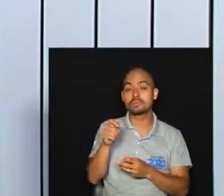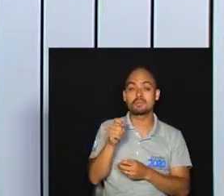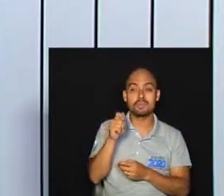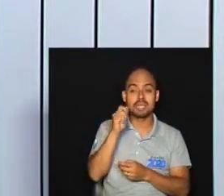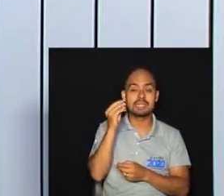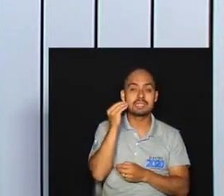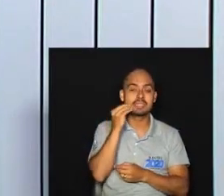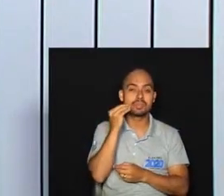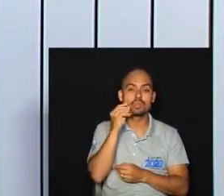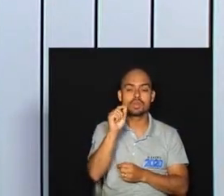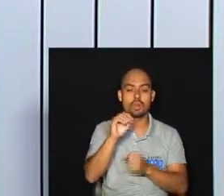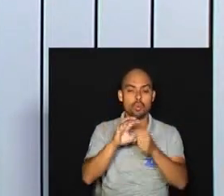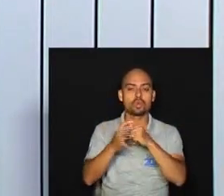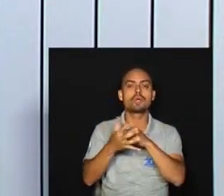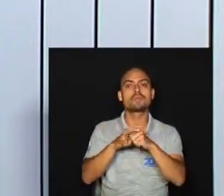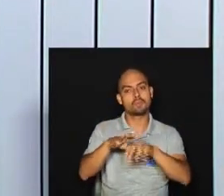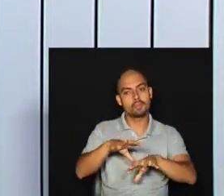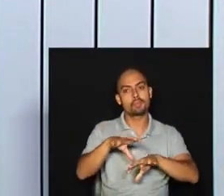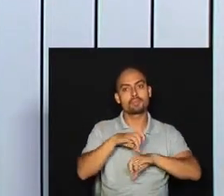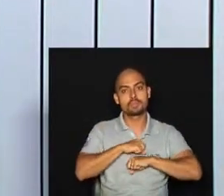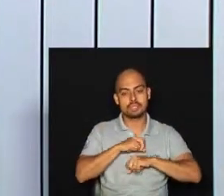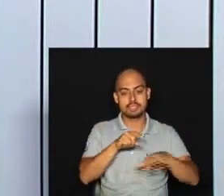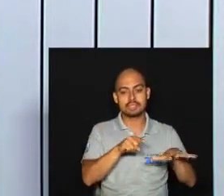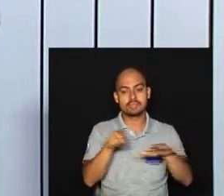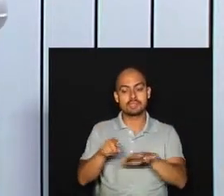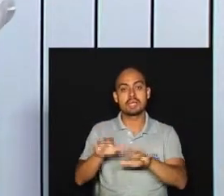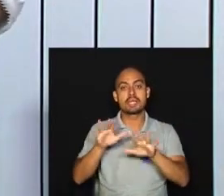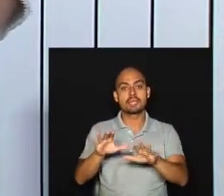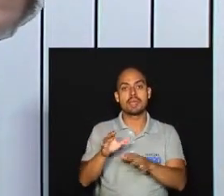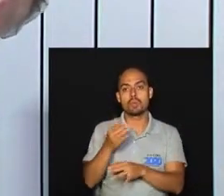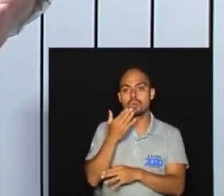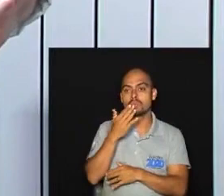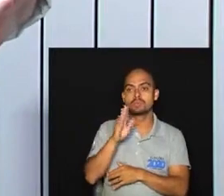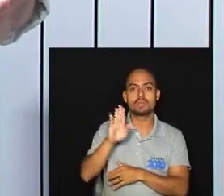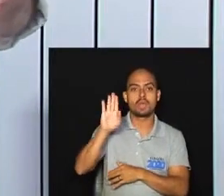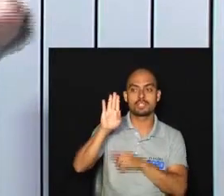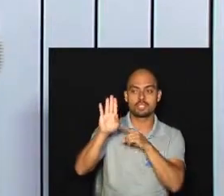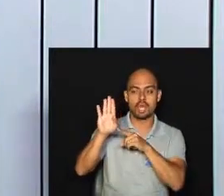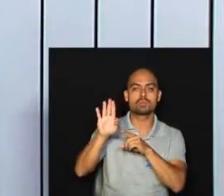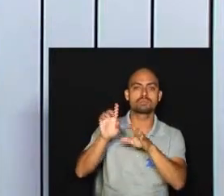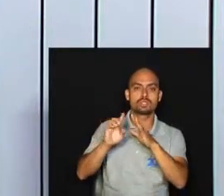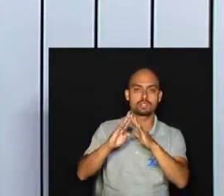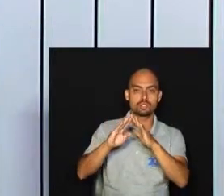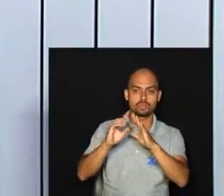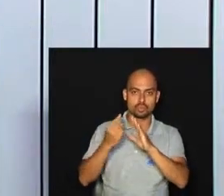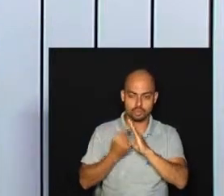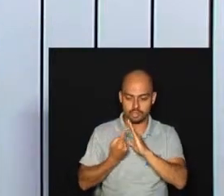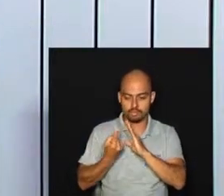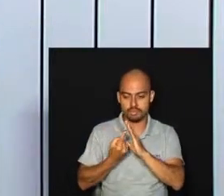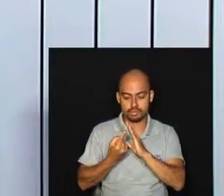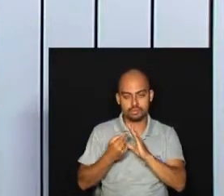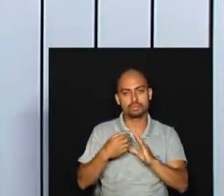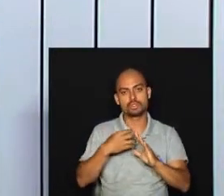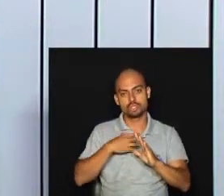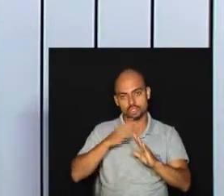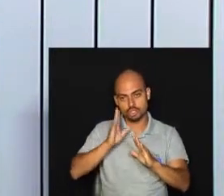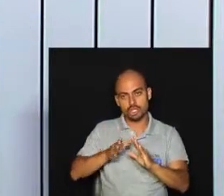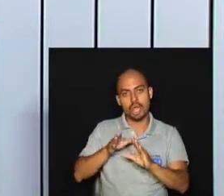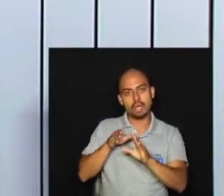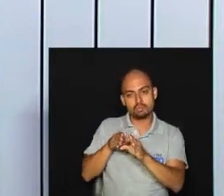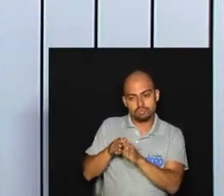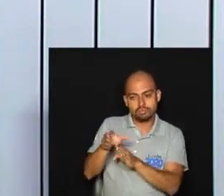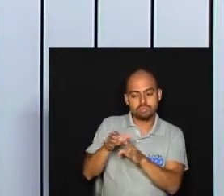positivo para a Covid-19 nesta semana, portanto, o candidato já está em isolamento social, conforme a recomendação